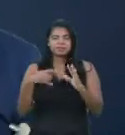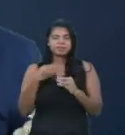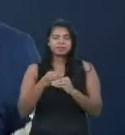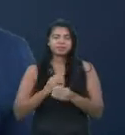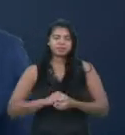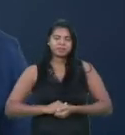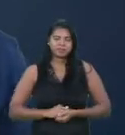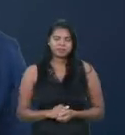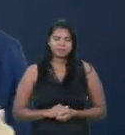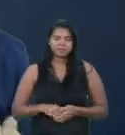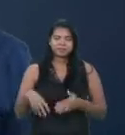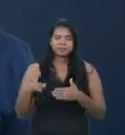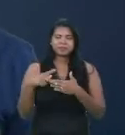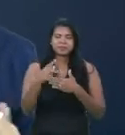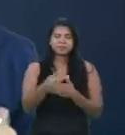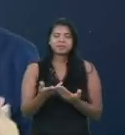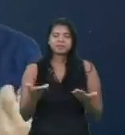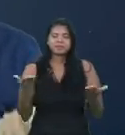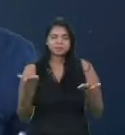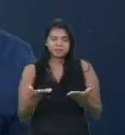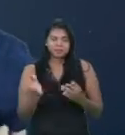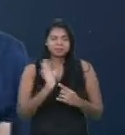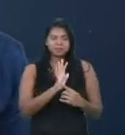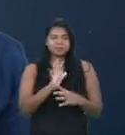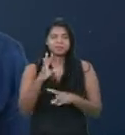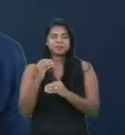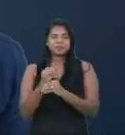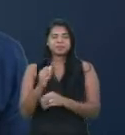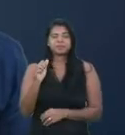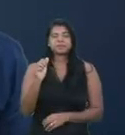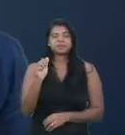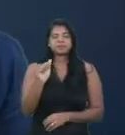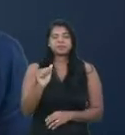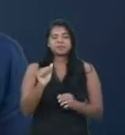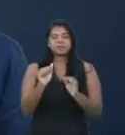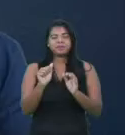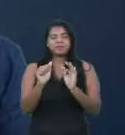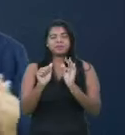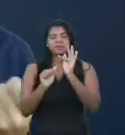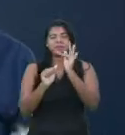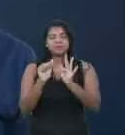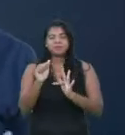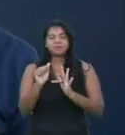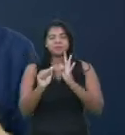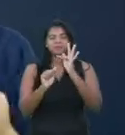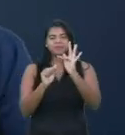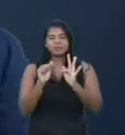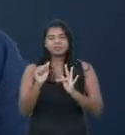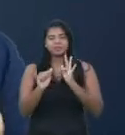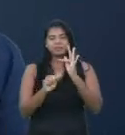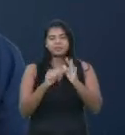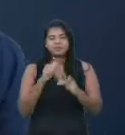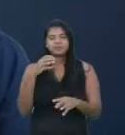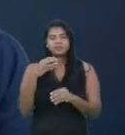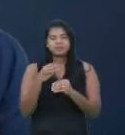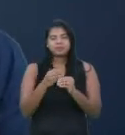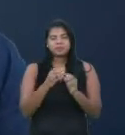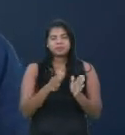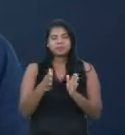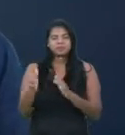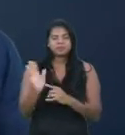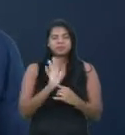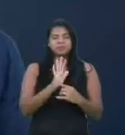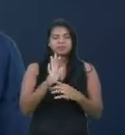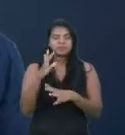dando sequência com o nosso conteúdo, esses fenômenos magnéticos verificam-se também em barras que são formadas, tá